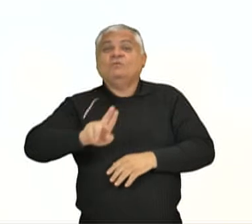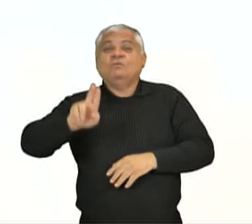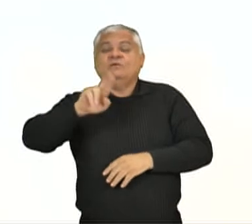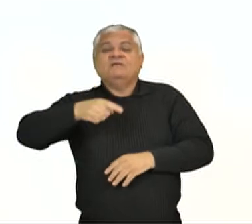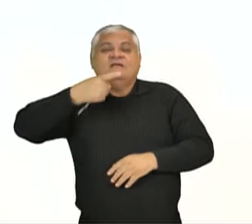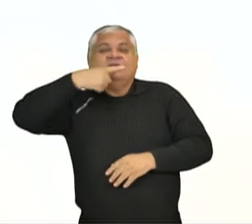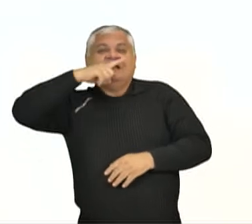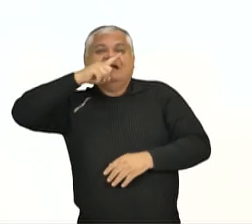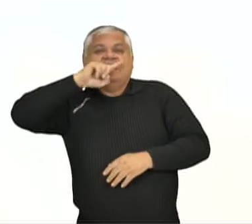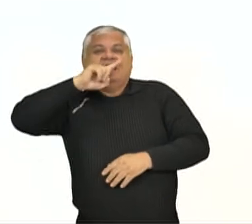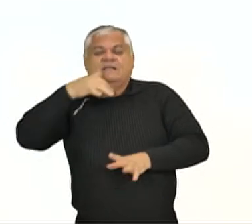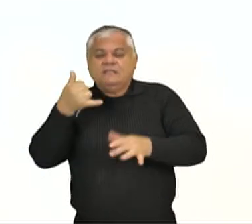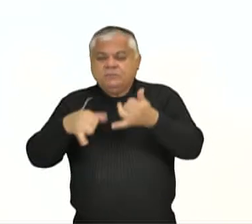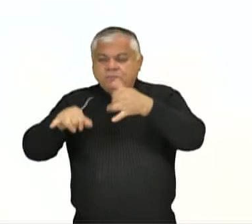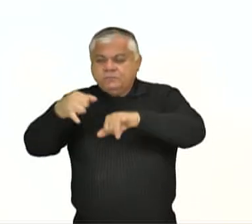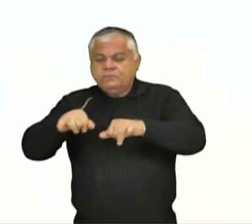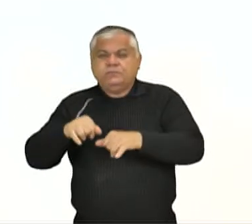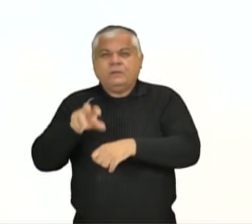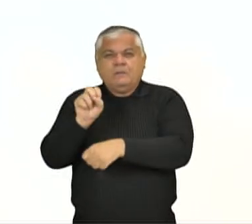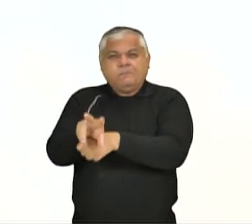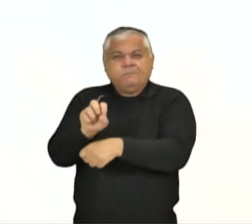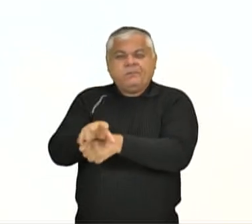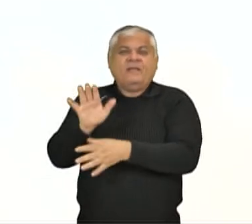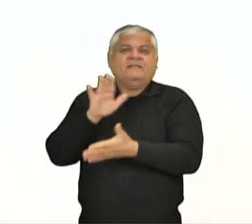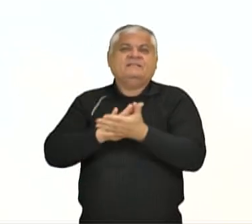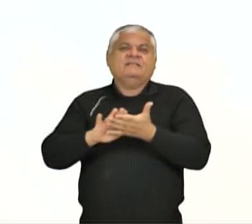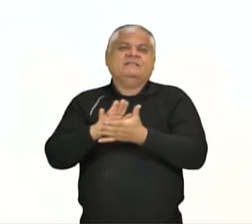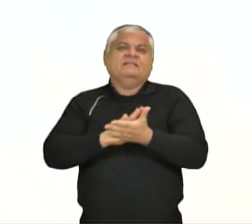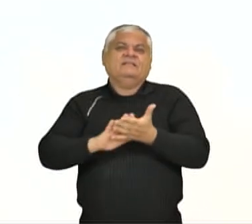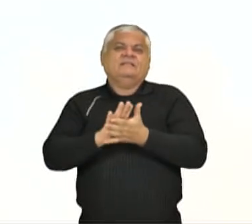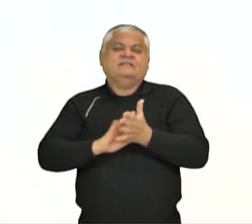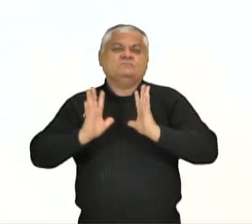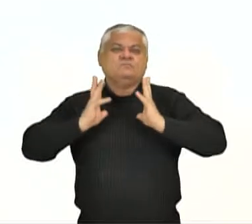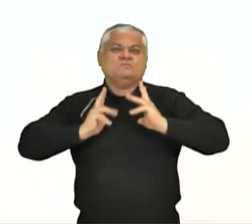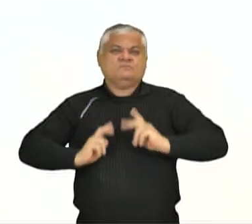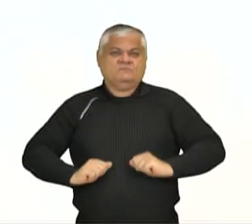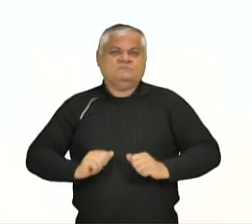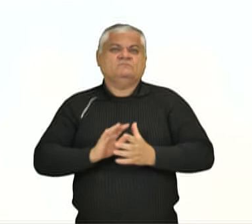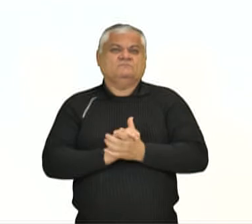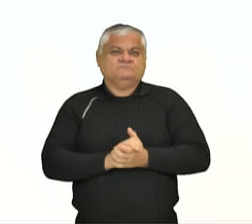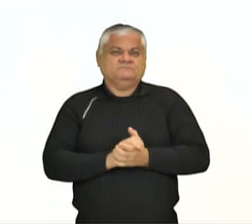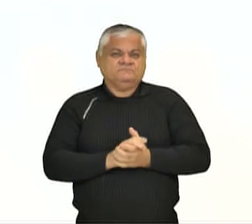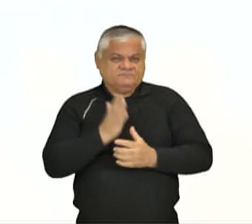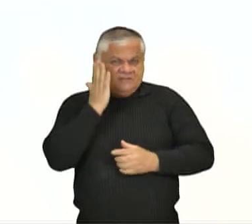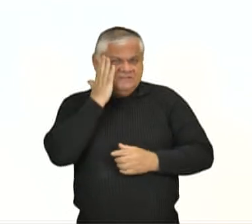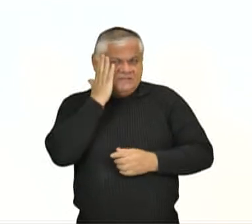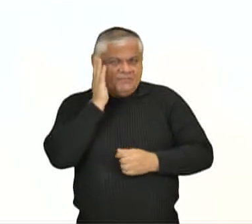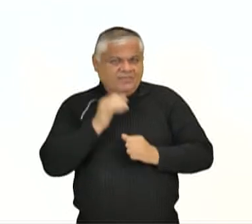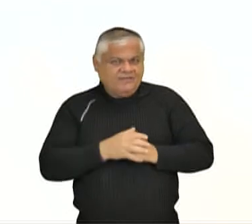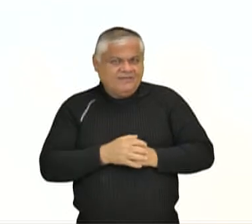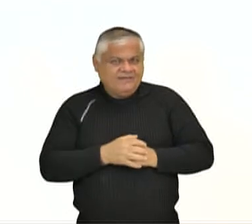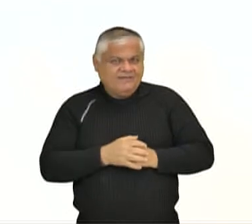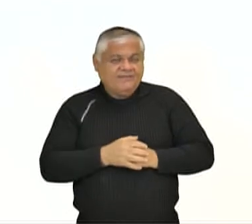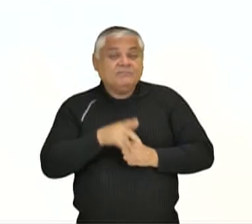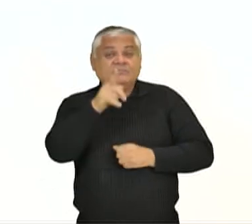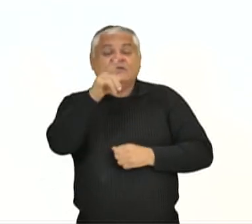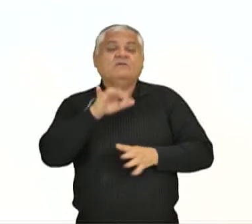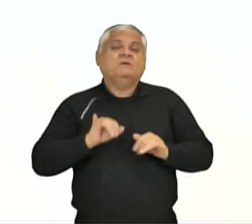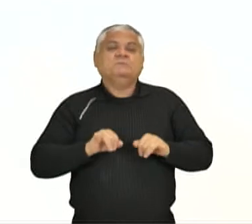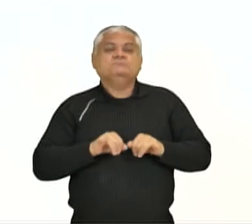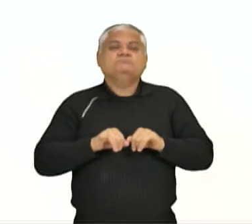cana sem agrotóxicos e nenhum aditivo químico. Você sabia de tudo isso? Quando você chega